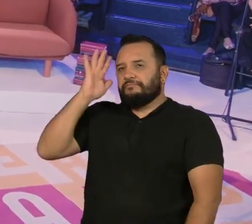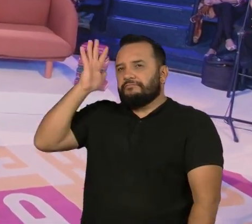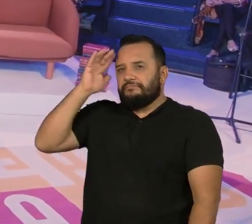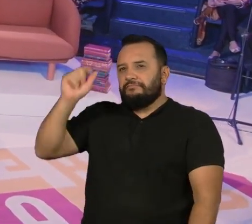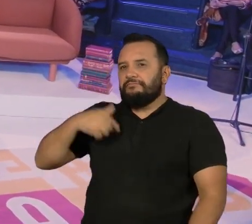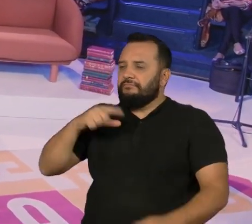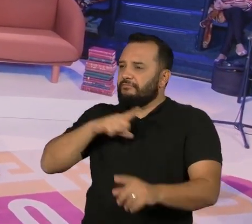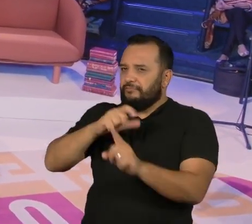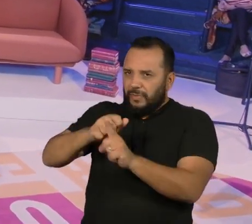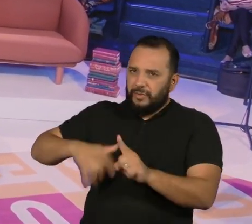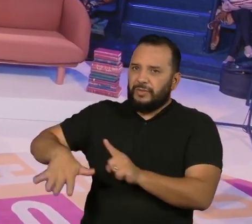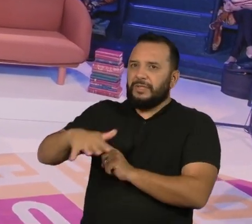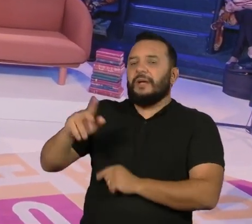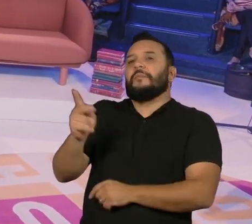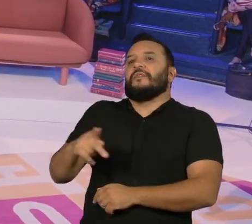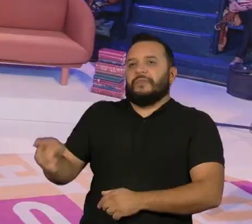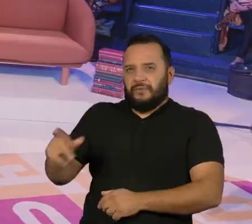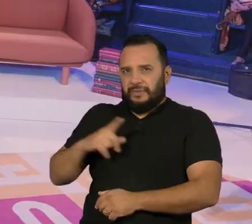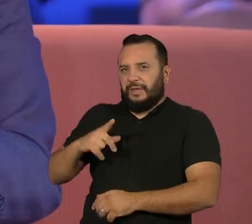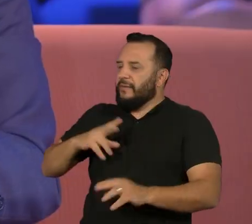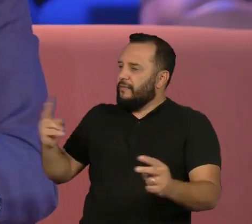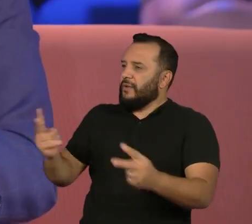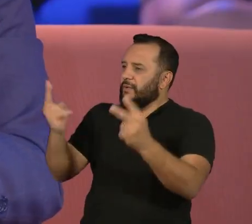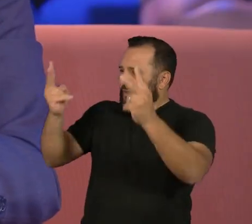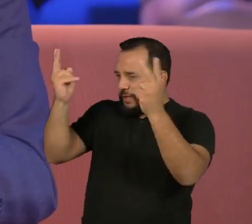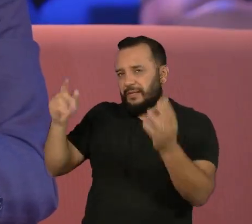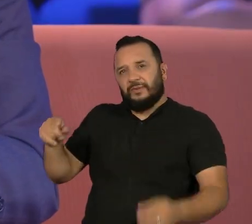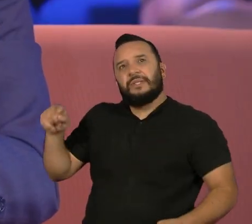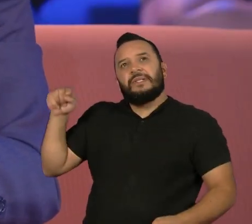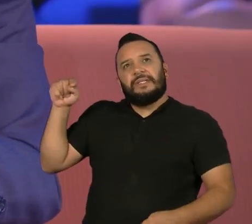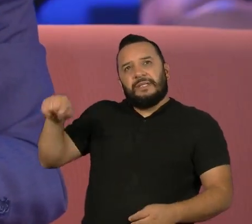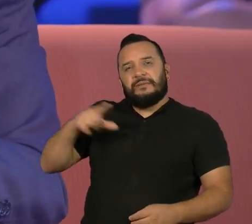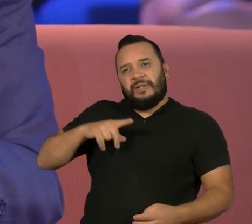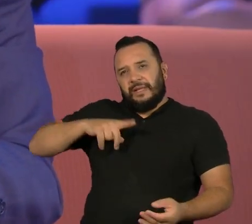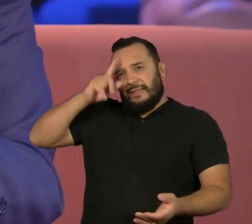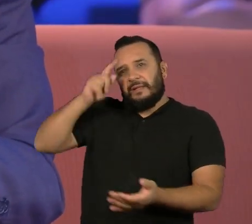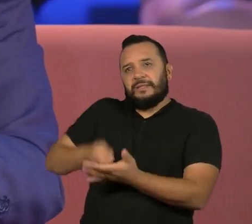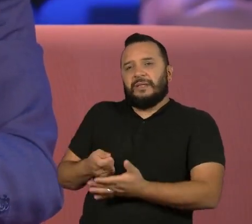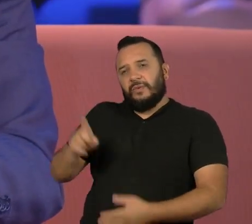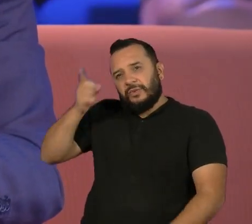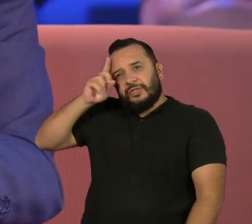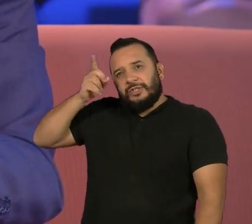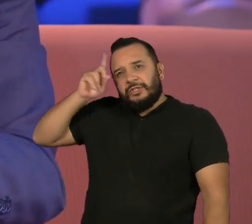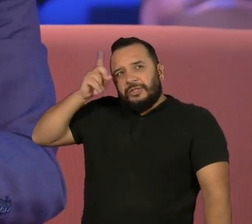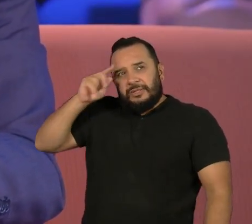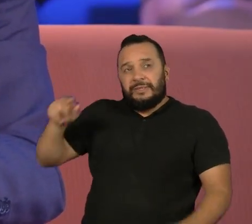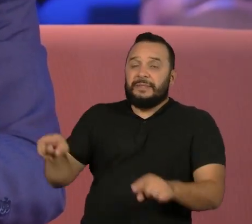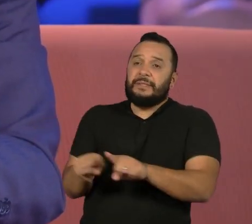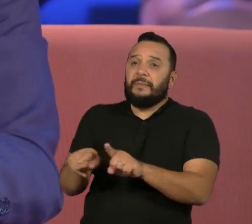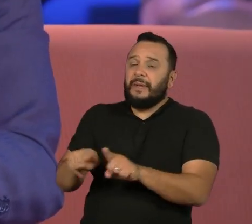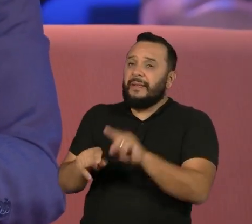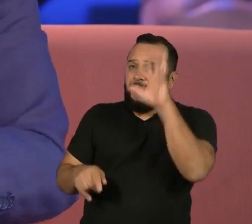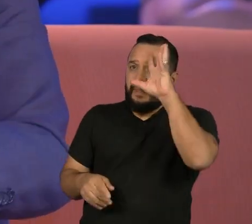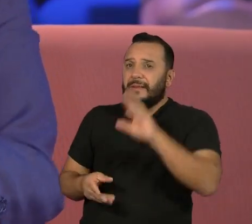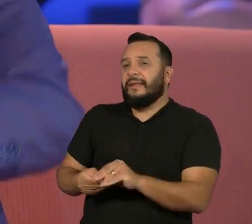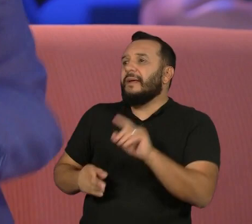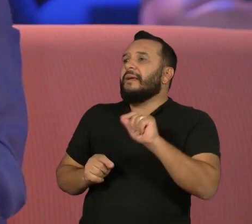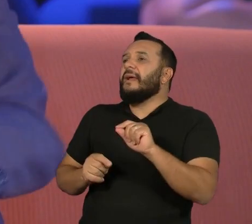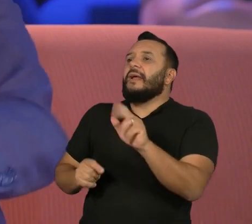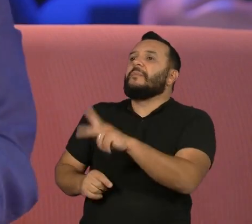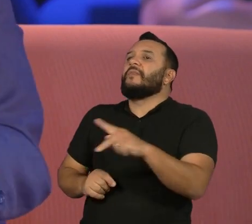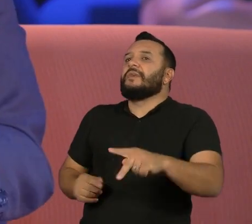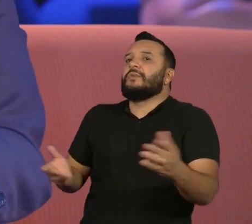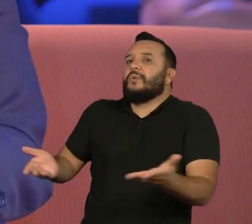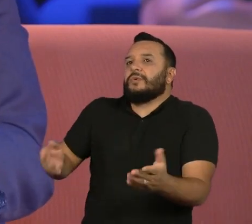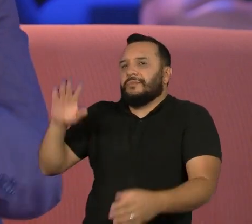uma sociedade onde o professor é realmente valorizado, isso passa por decisões diárias, isso passa por você entender quem é que quer ser professor hoje no